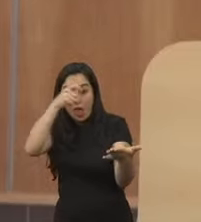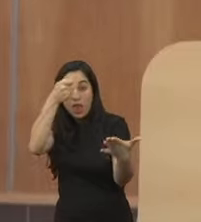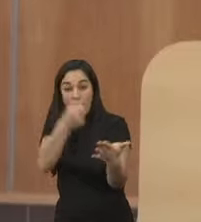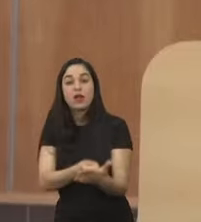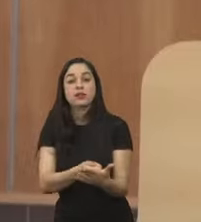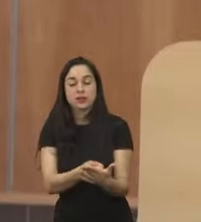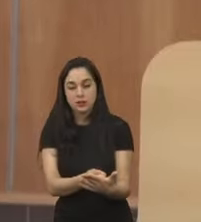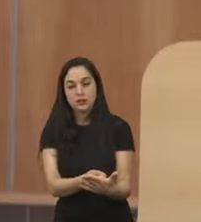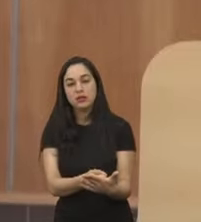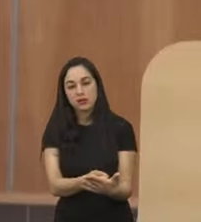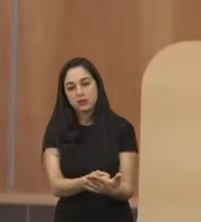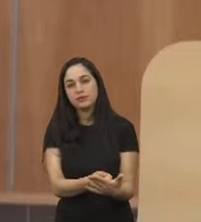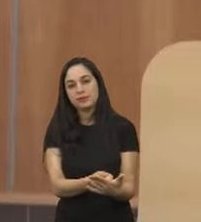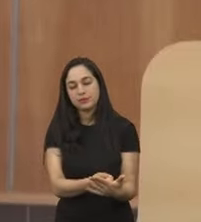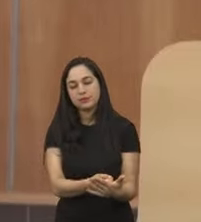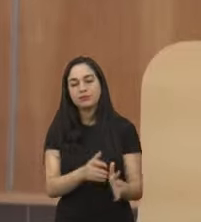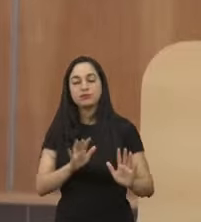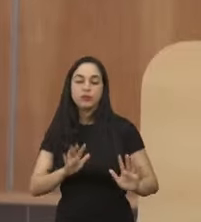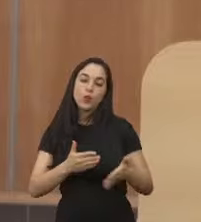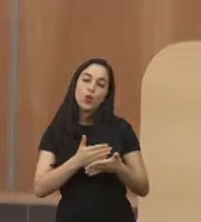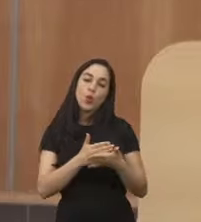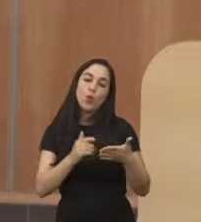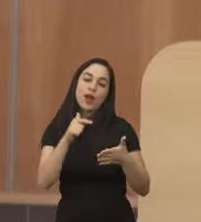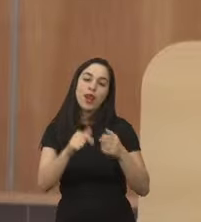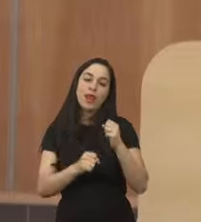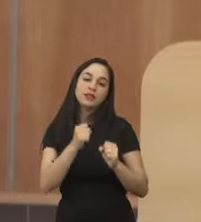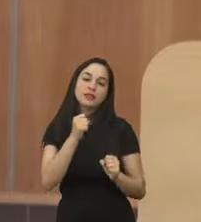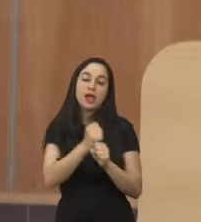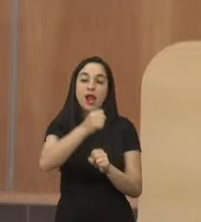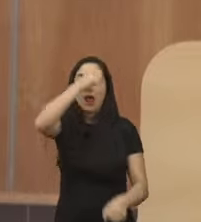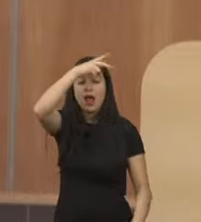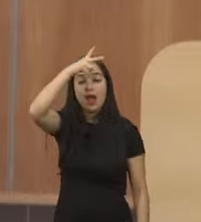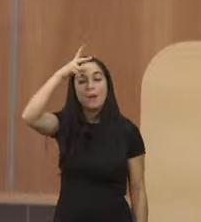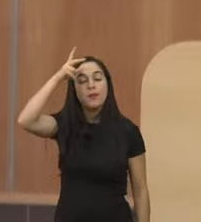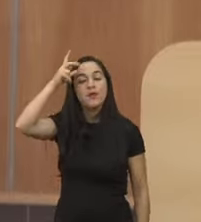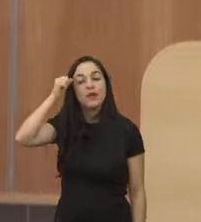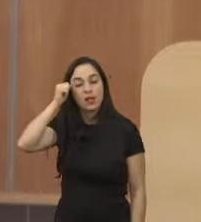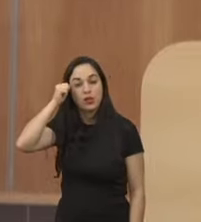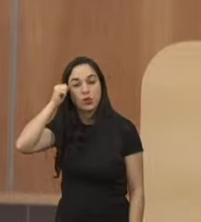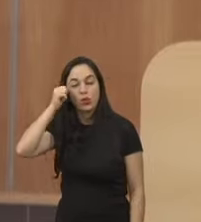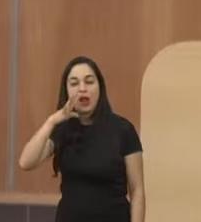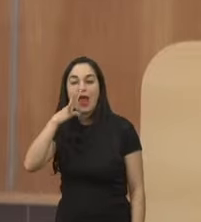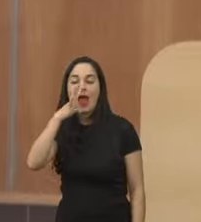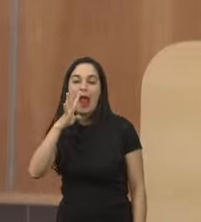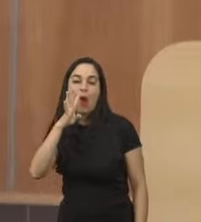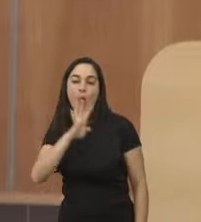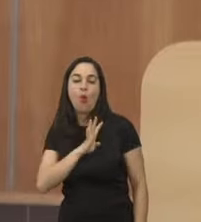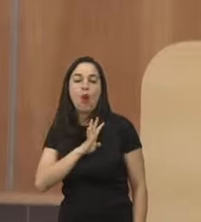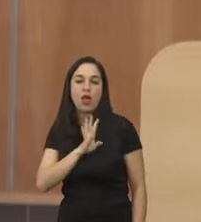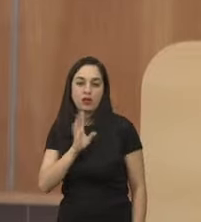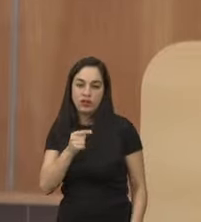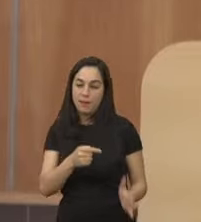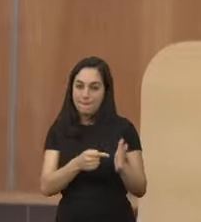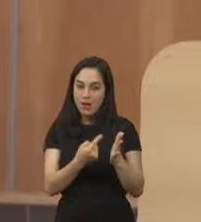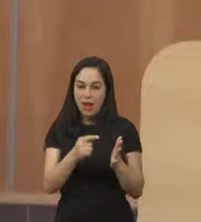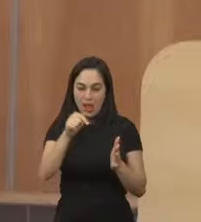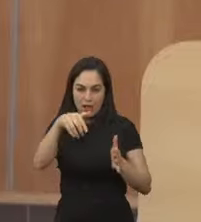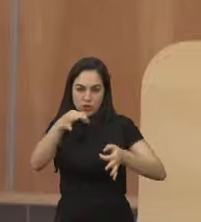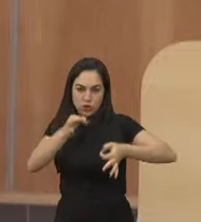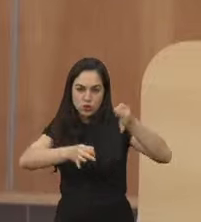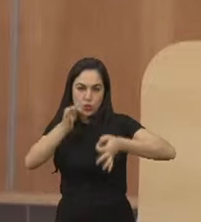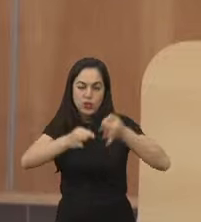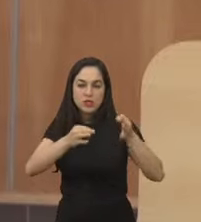tomadas. No início desse ano, a Prefeitura foi condenada, em segunda instância, já tinha sido condenada por uma juíza aqui de